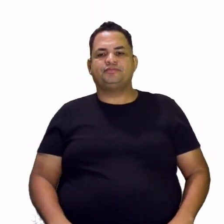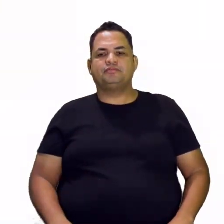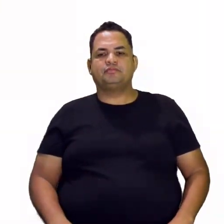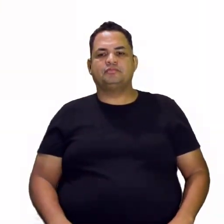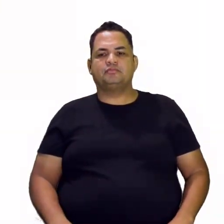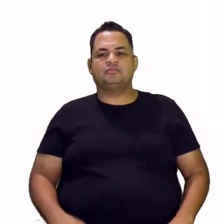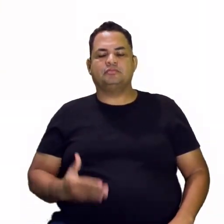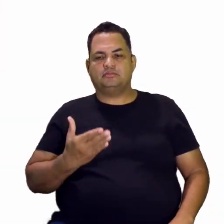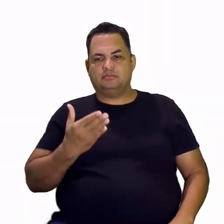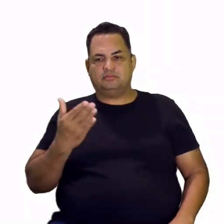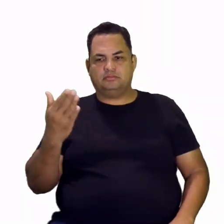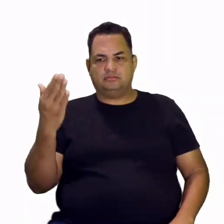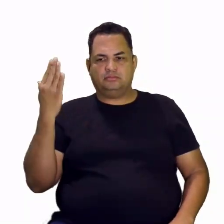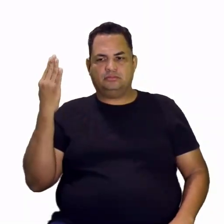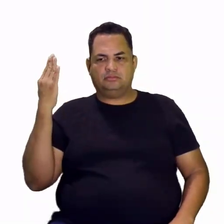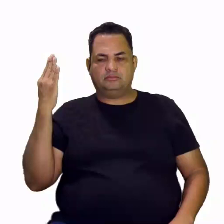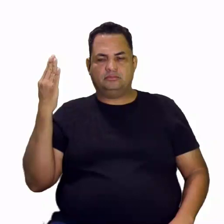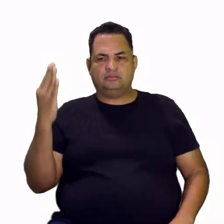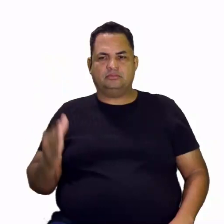cloroplasto,